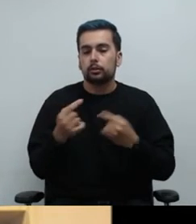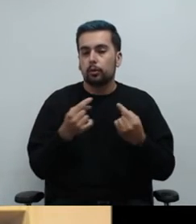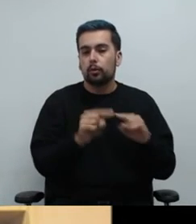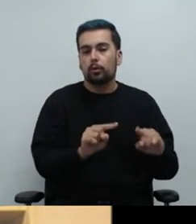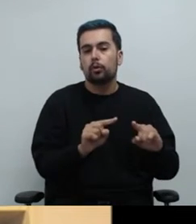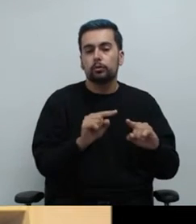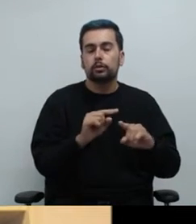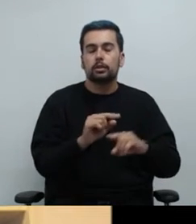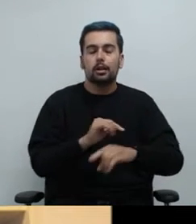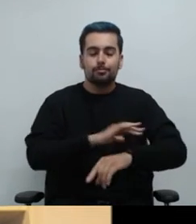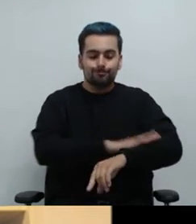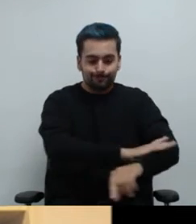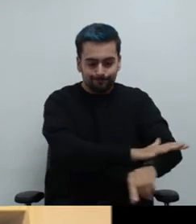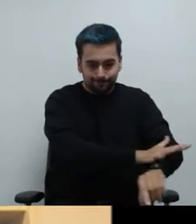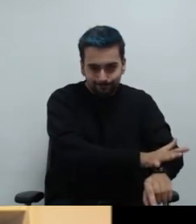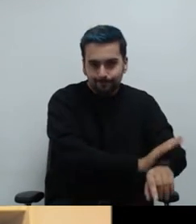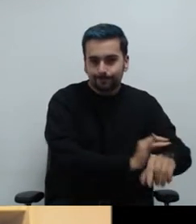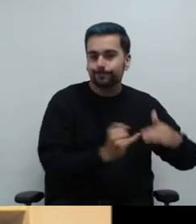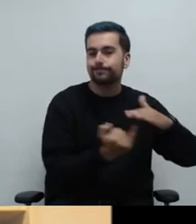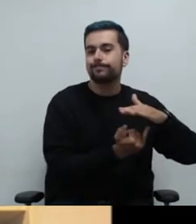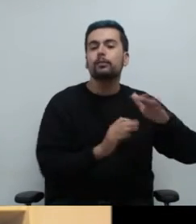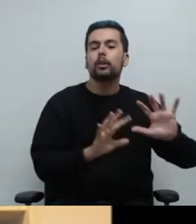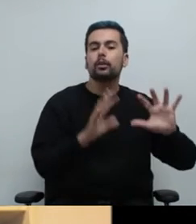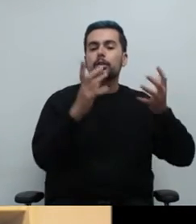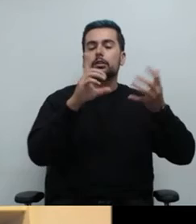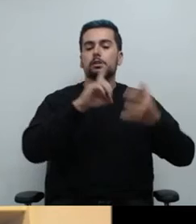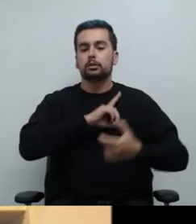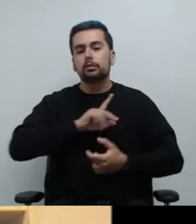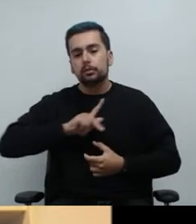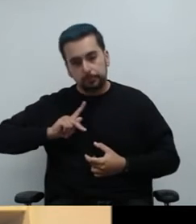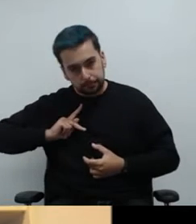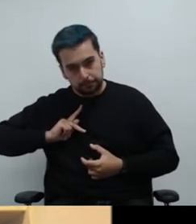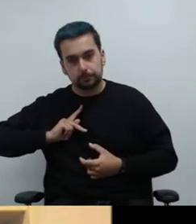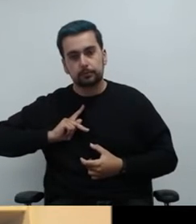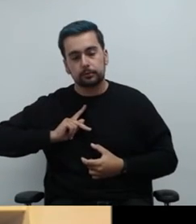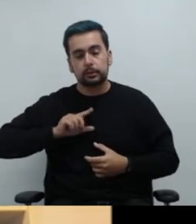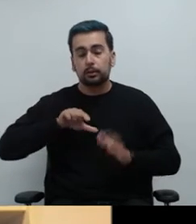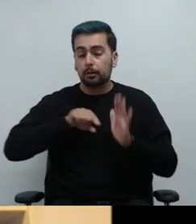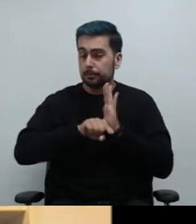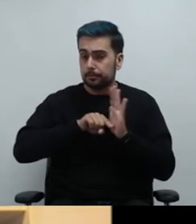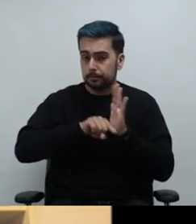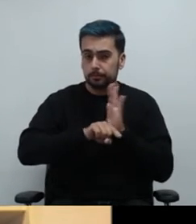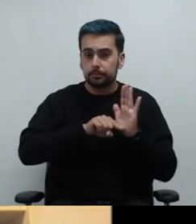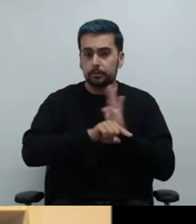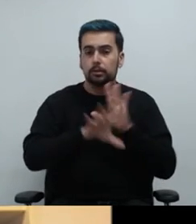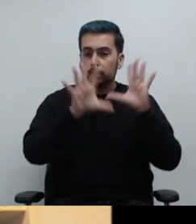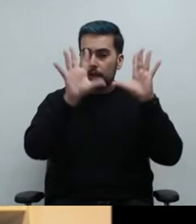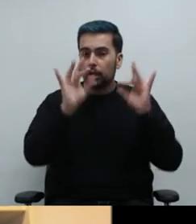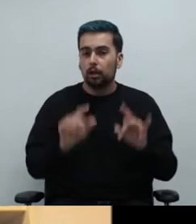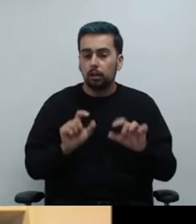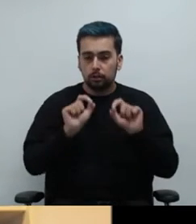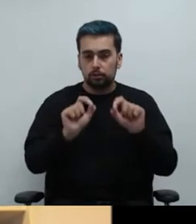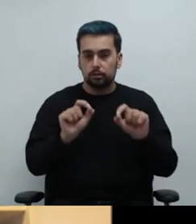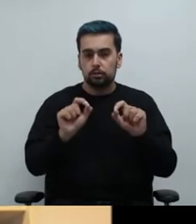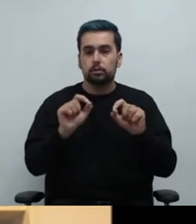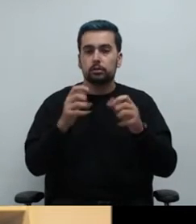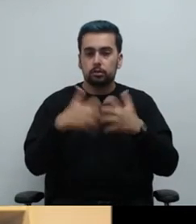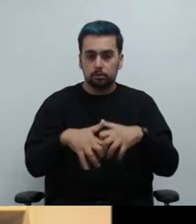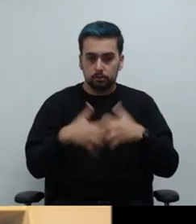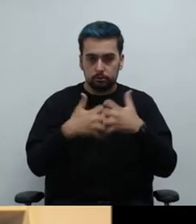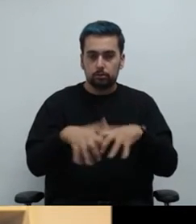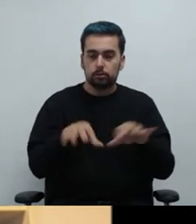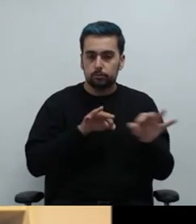Racismo Institucional na Defensoria Pública. Essa pesquisa destacou que o funcionamento